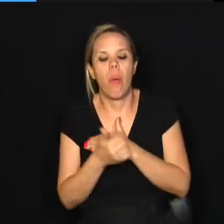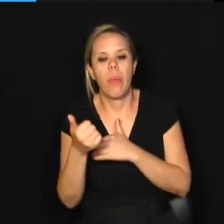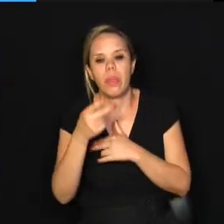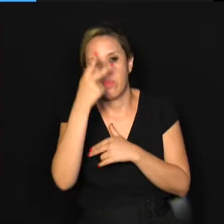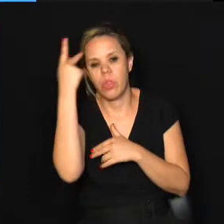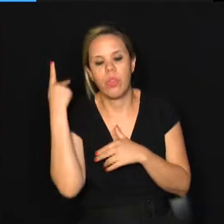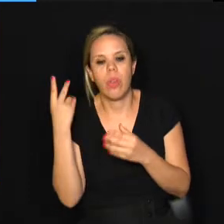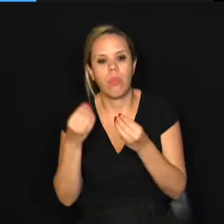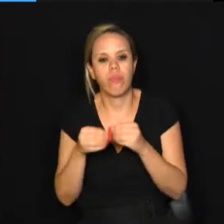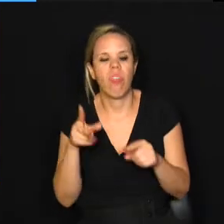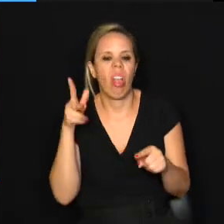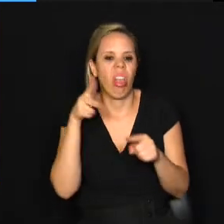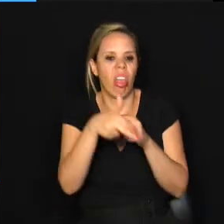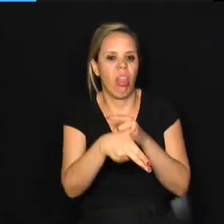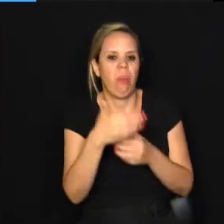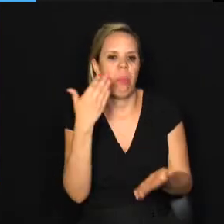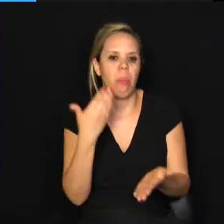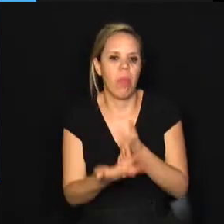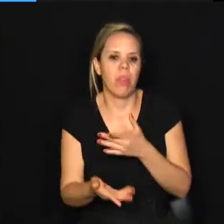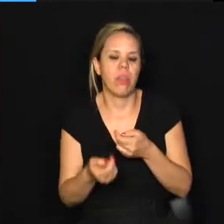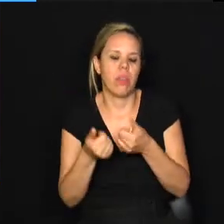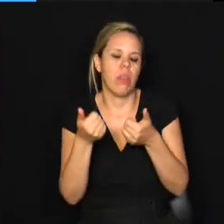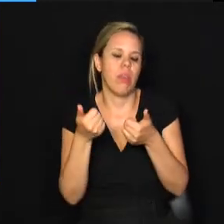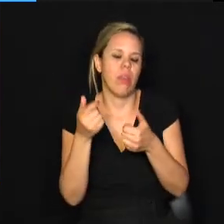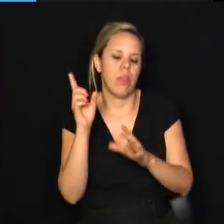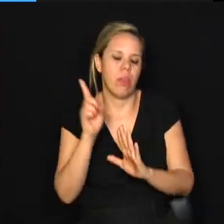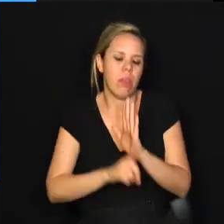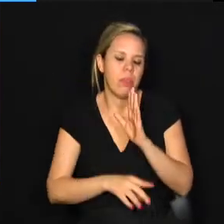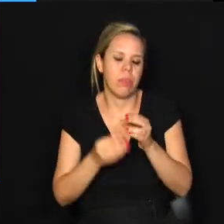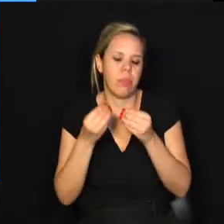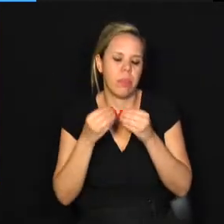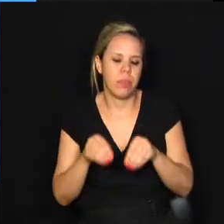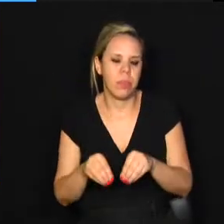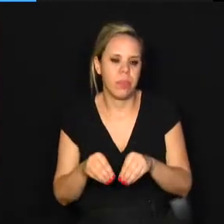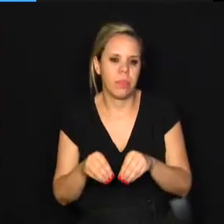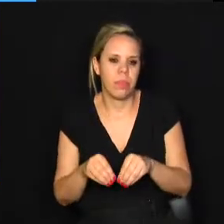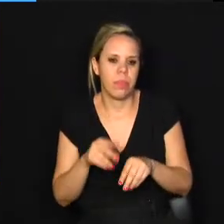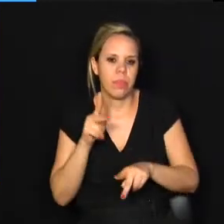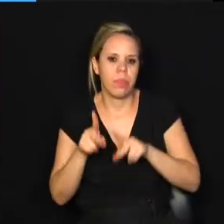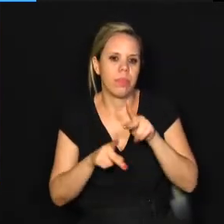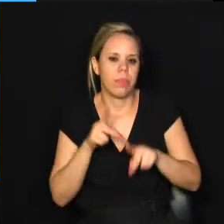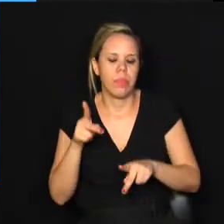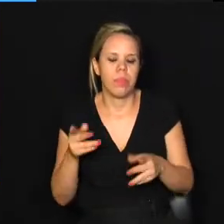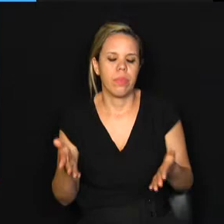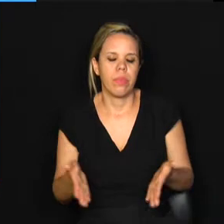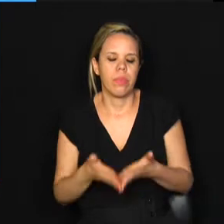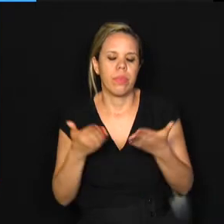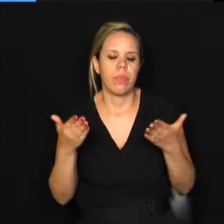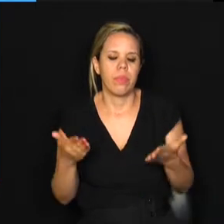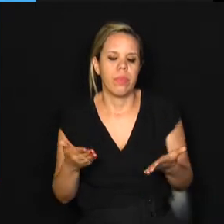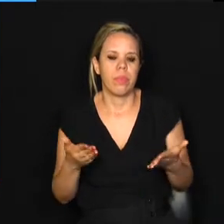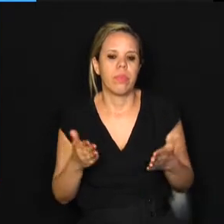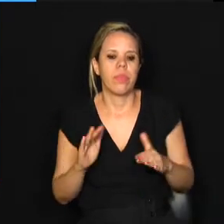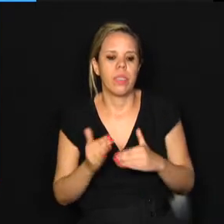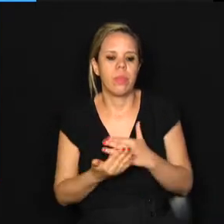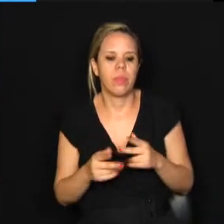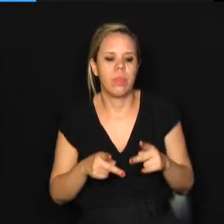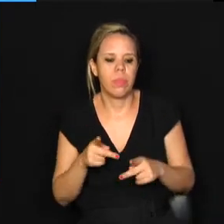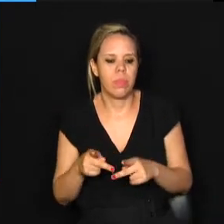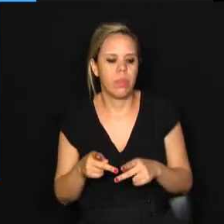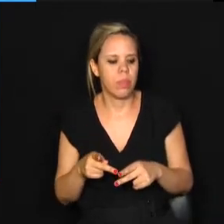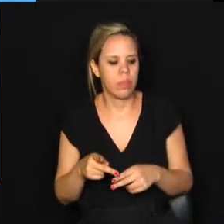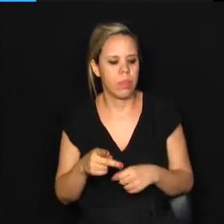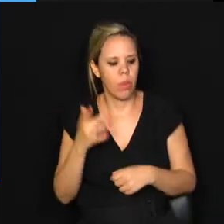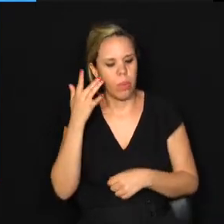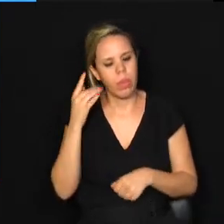serem cortadas, as primeiras pessoas a serem prejudicadas é a população mais carente, é a periferia. Então, eu acho